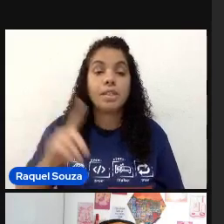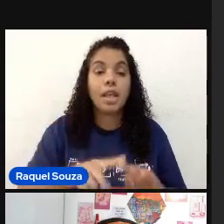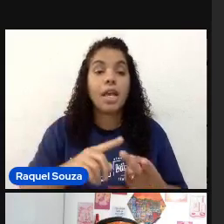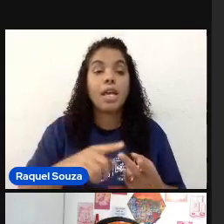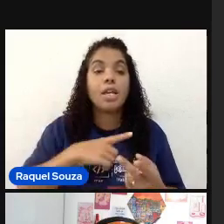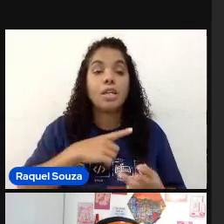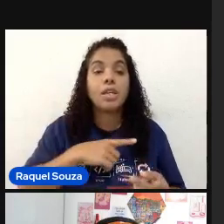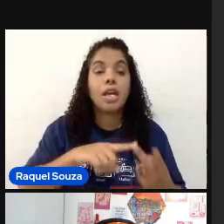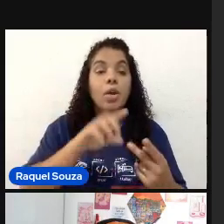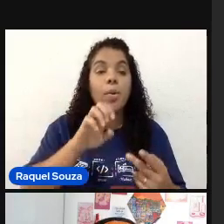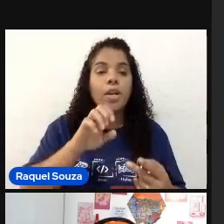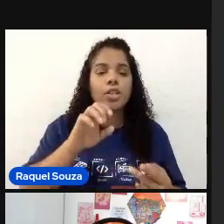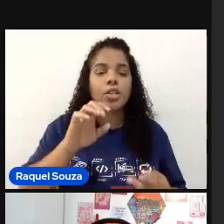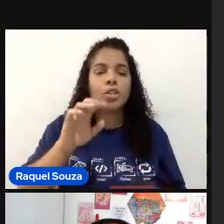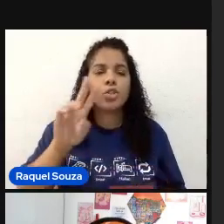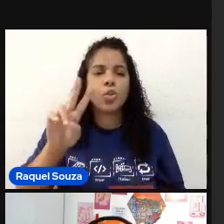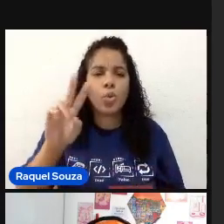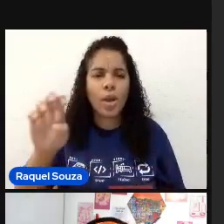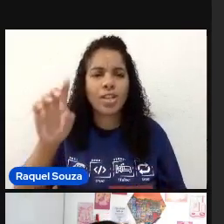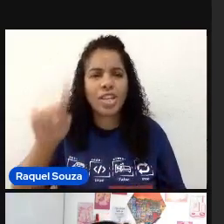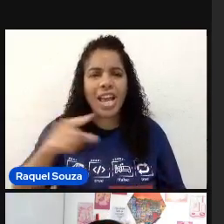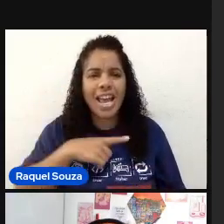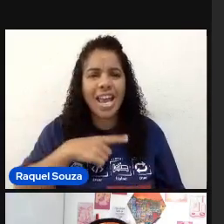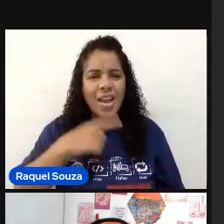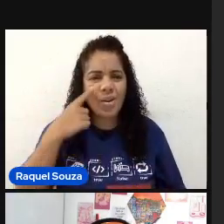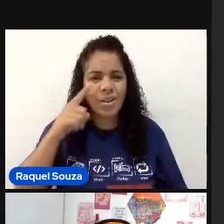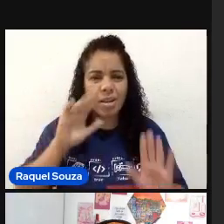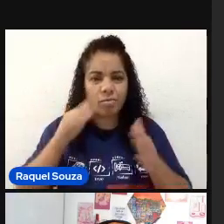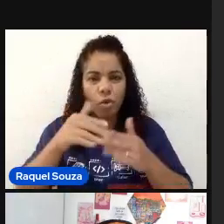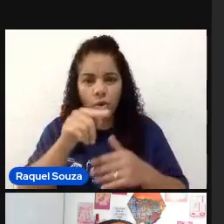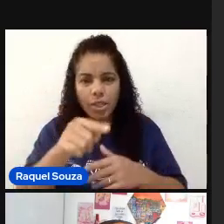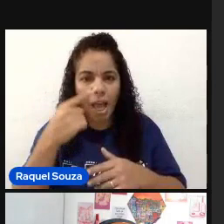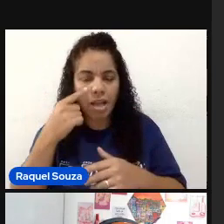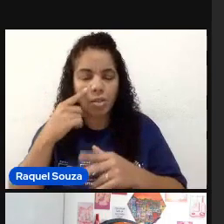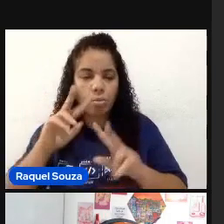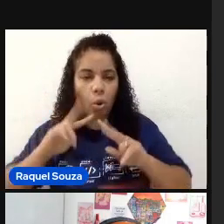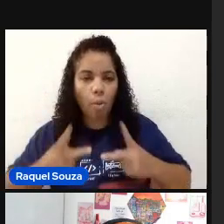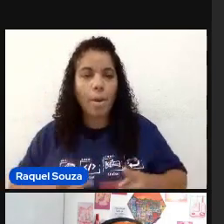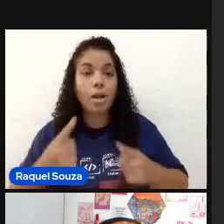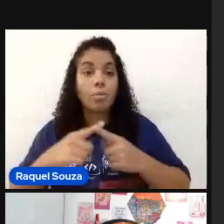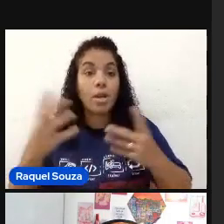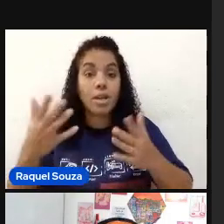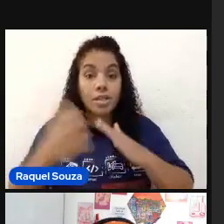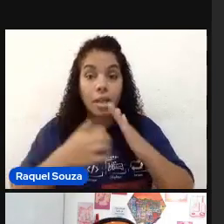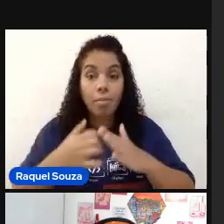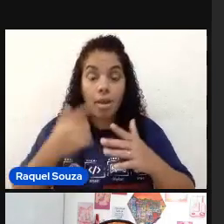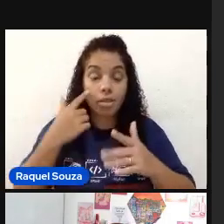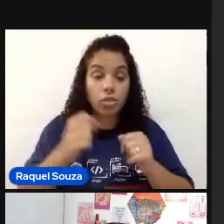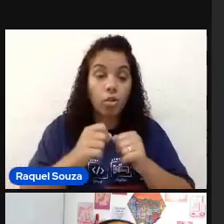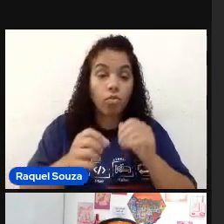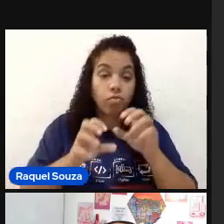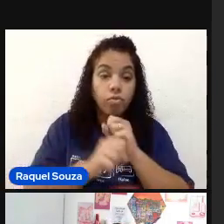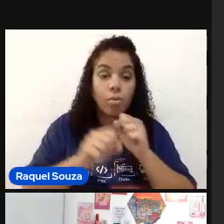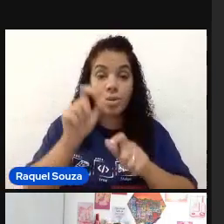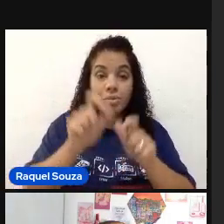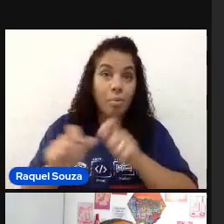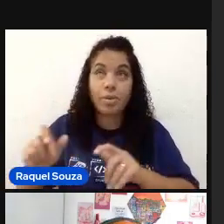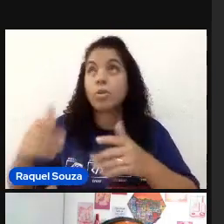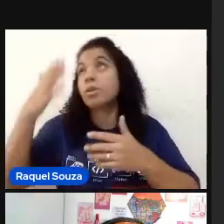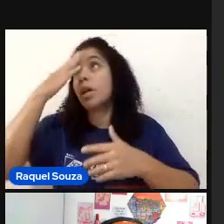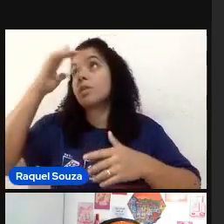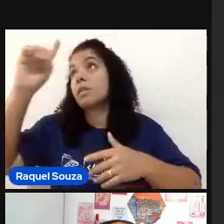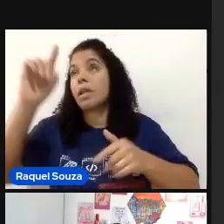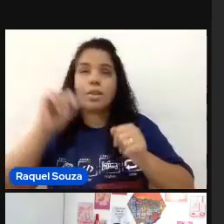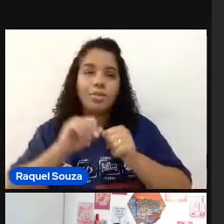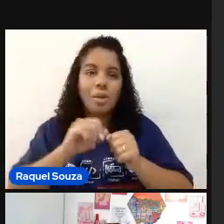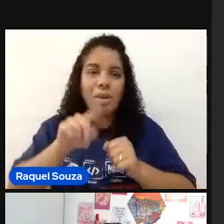ali esse olhar humano voltado para o humano, porque hoje em dia as empresas são formadas por pessoas, graças a Deus. As soluções também têm que ser